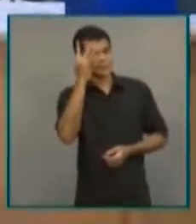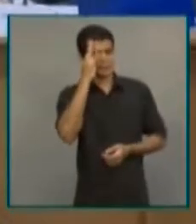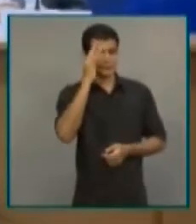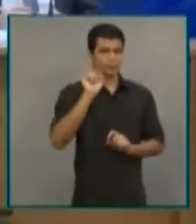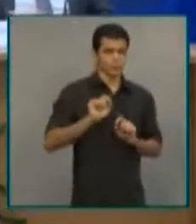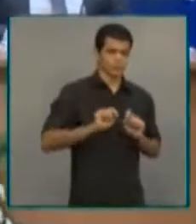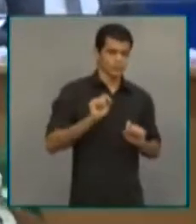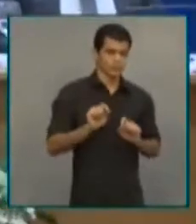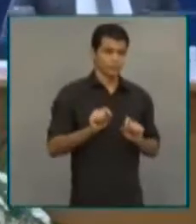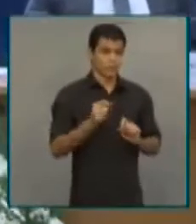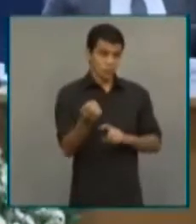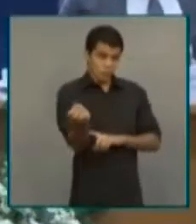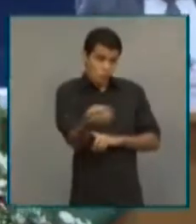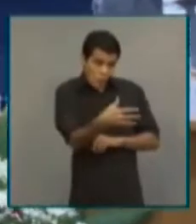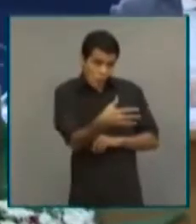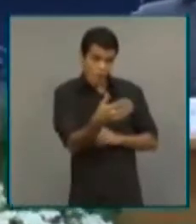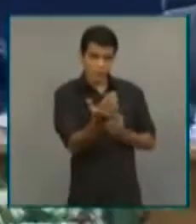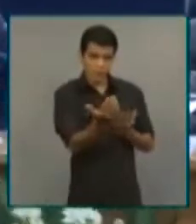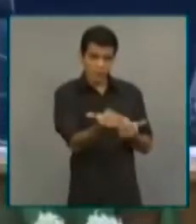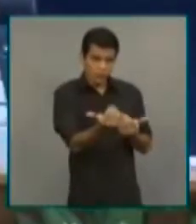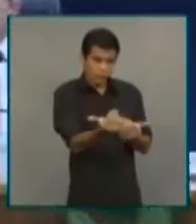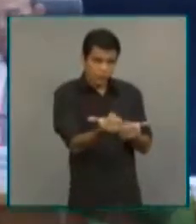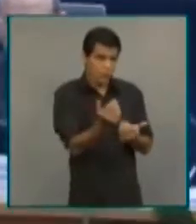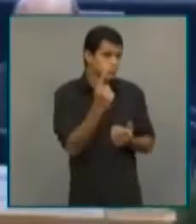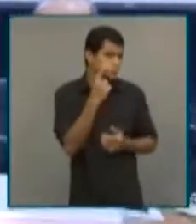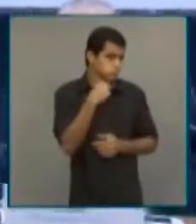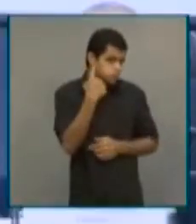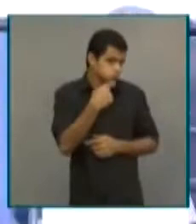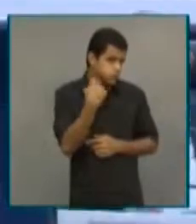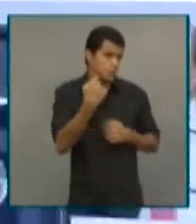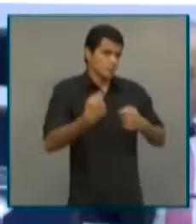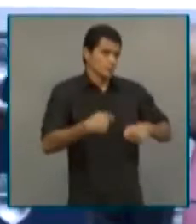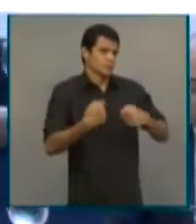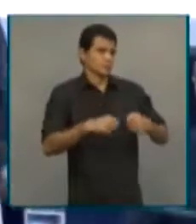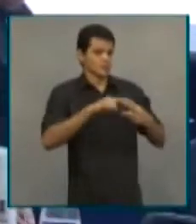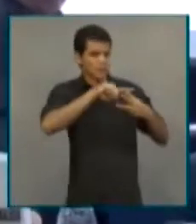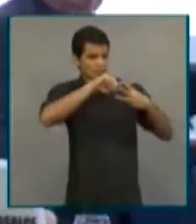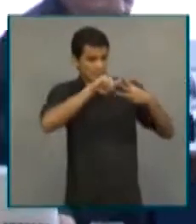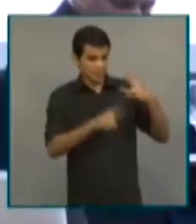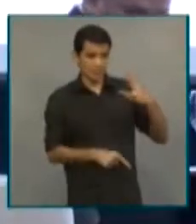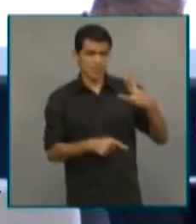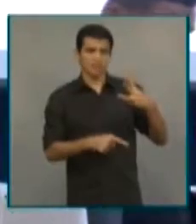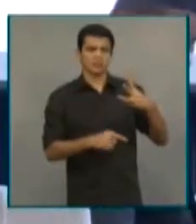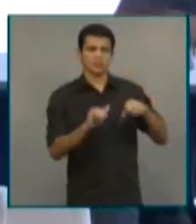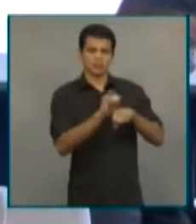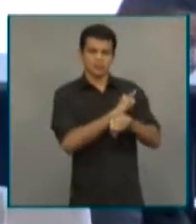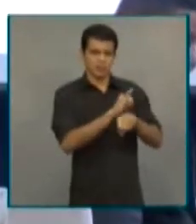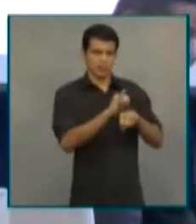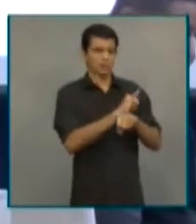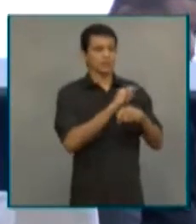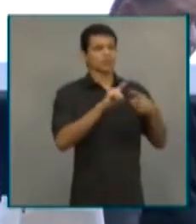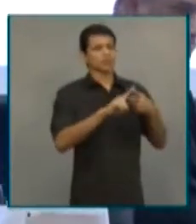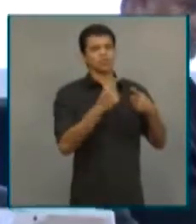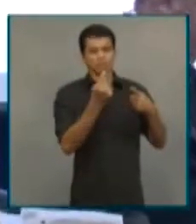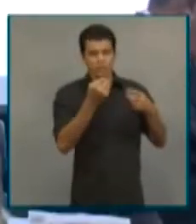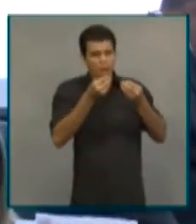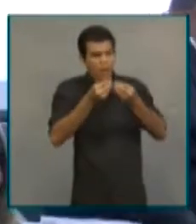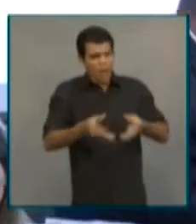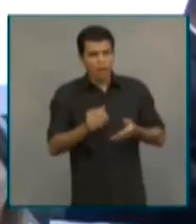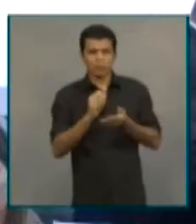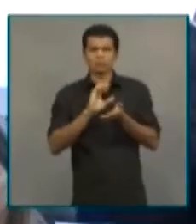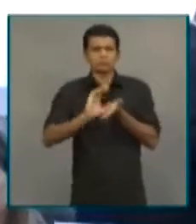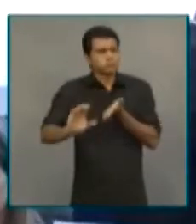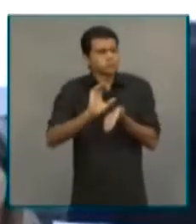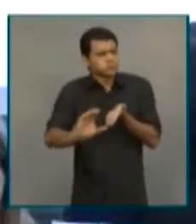jovem advocacia, nós temos que atuar com um tripé. A gente tem que reduzir despesa, oferecer